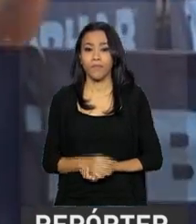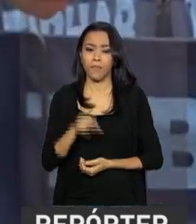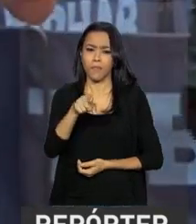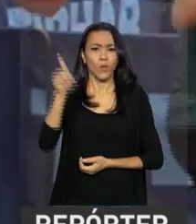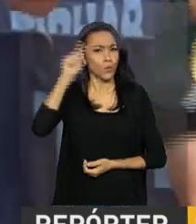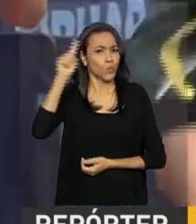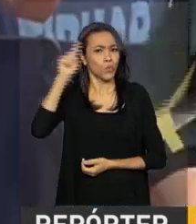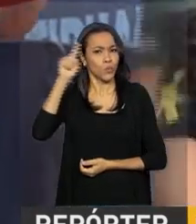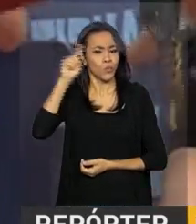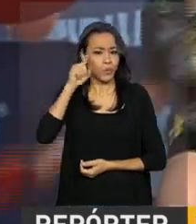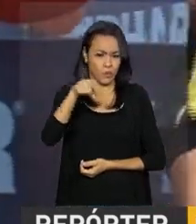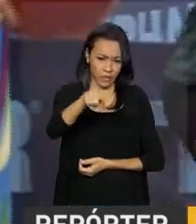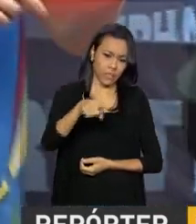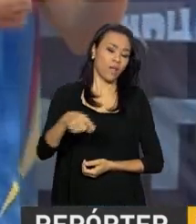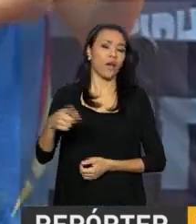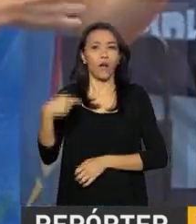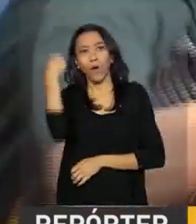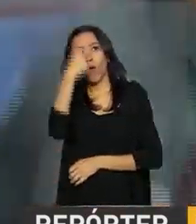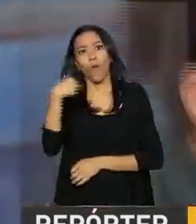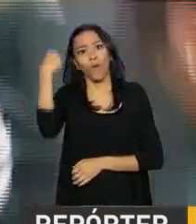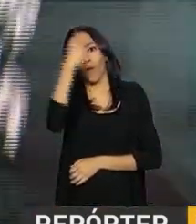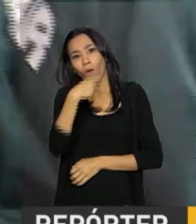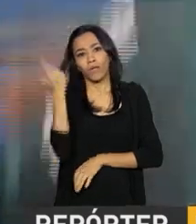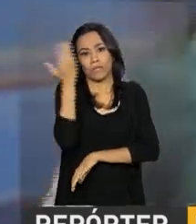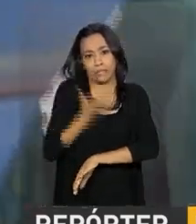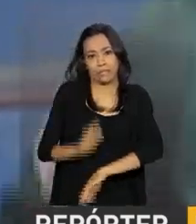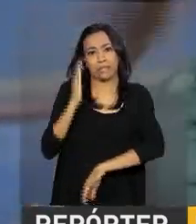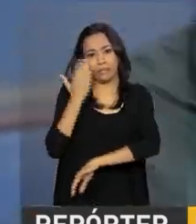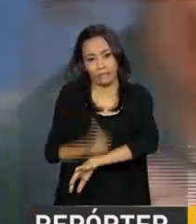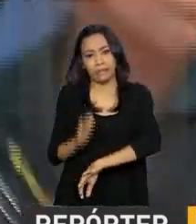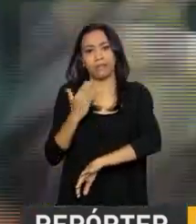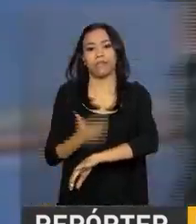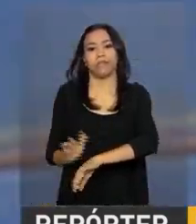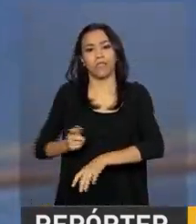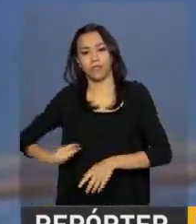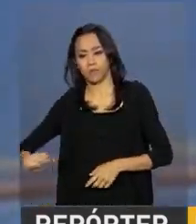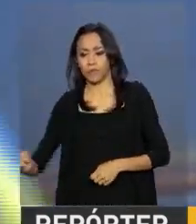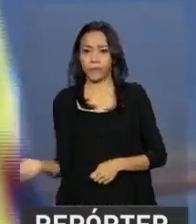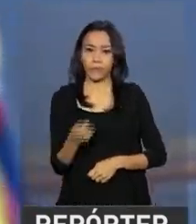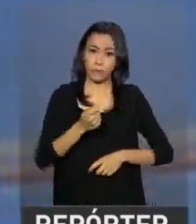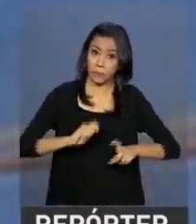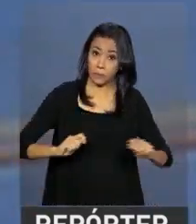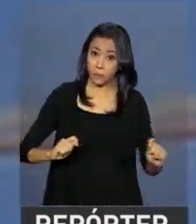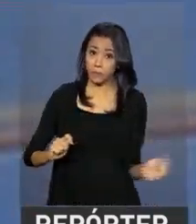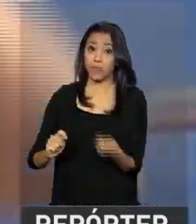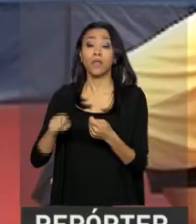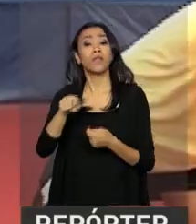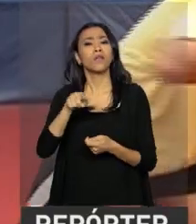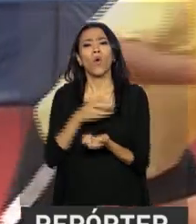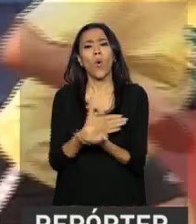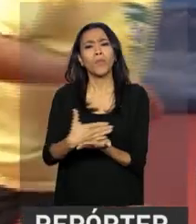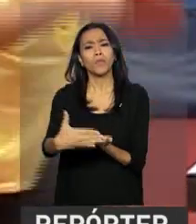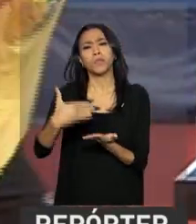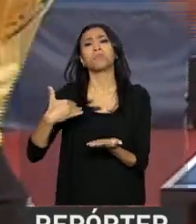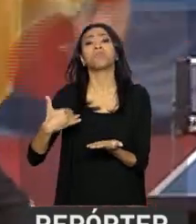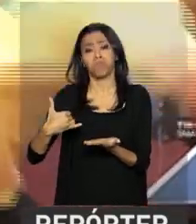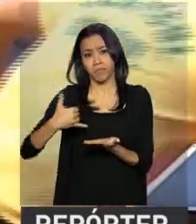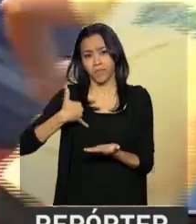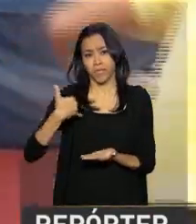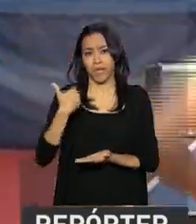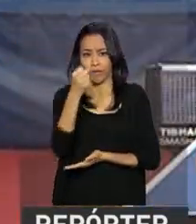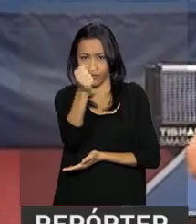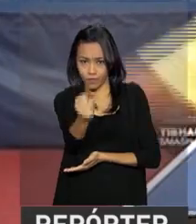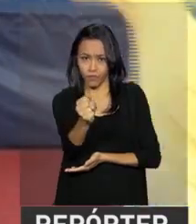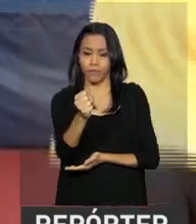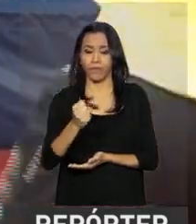Todo dia, Bruna passa horas a fio treinando para competições de tênis de mesa. Tudo começou quando ela tinha 8